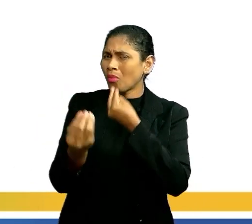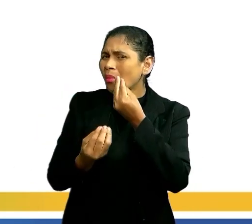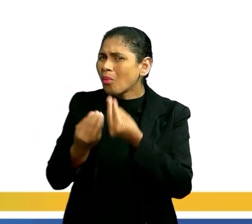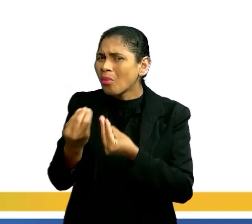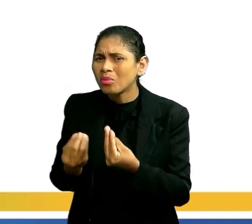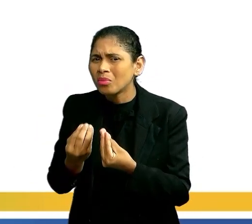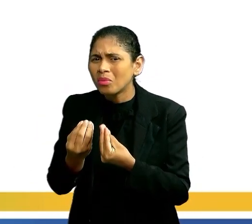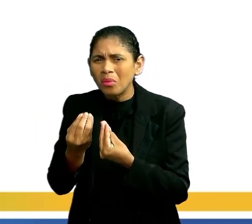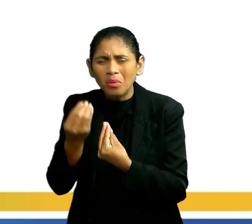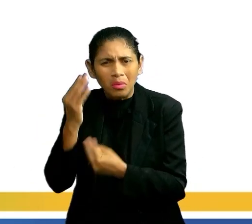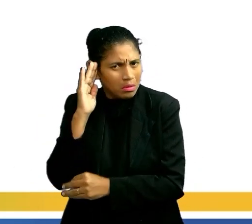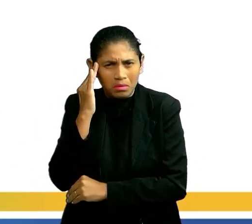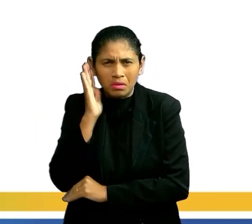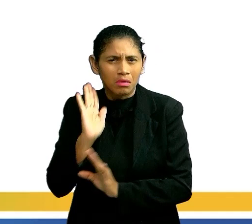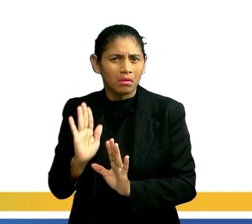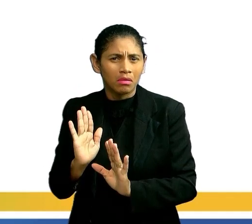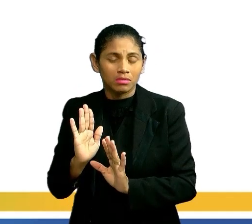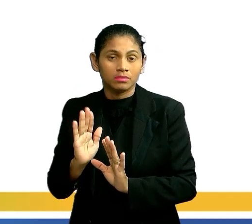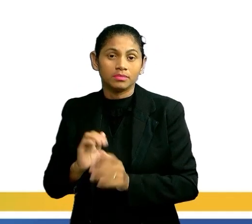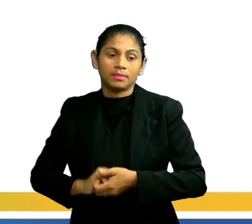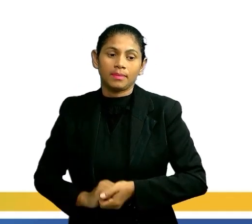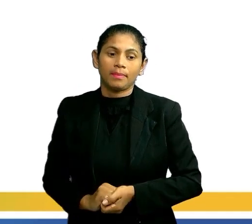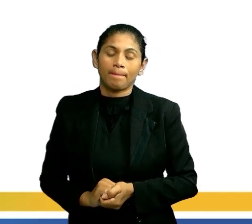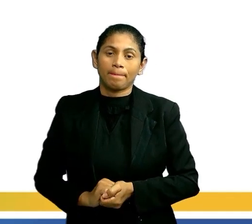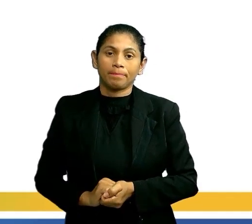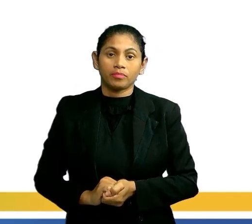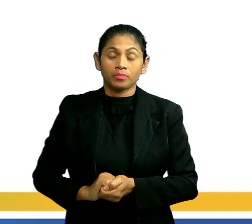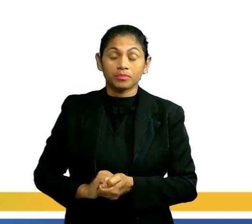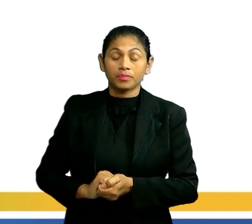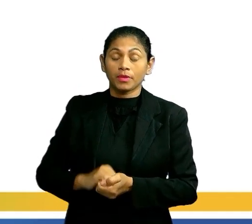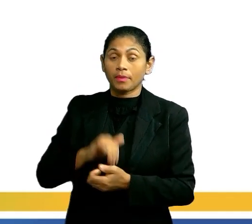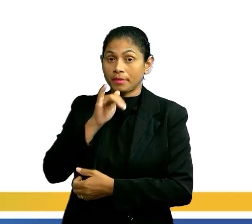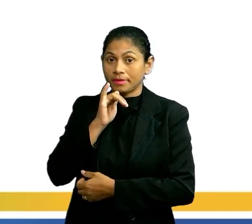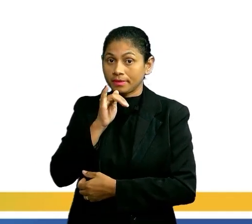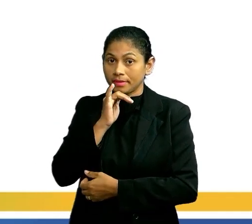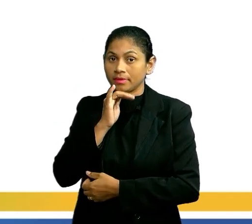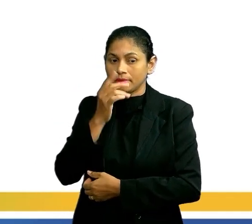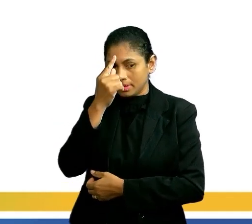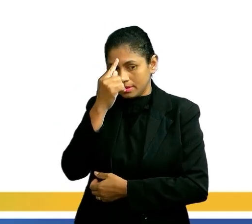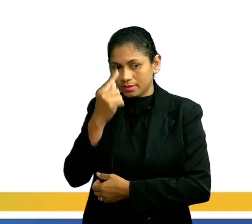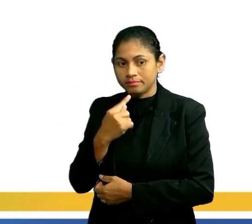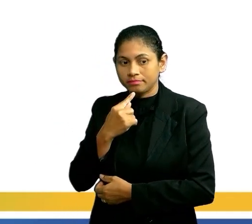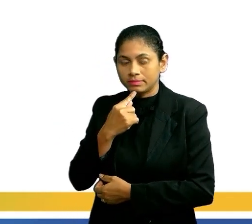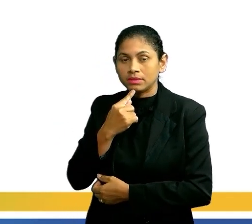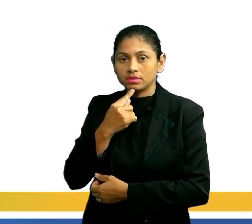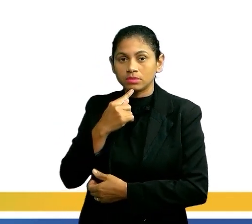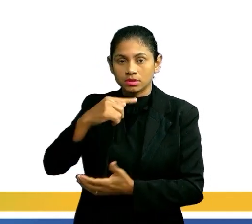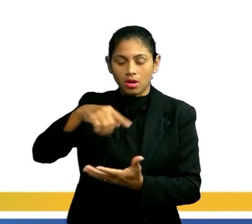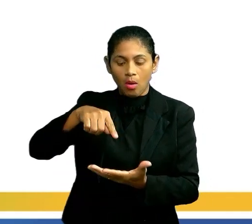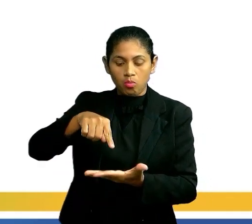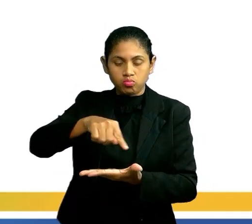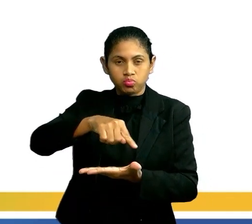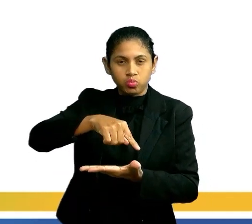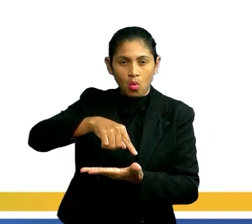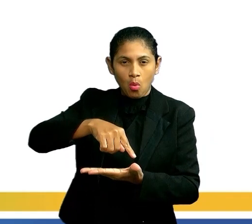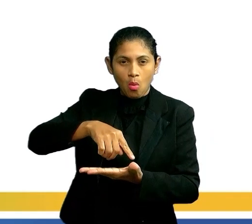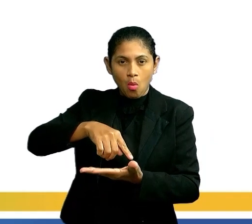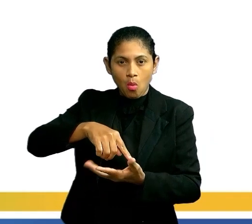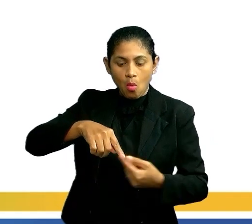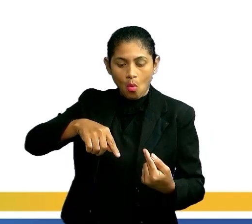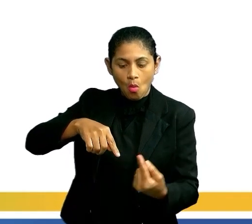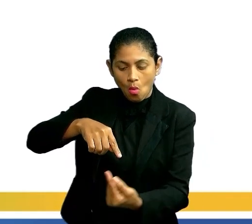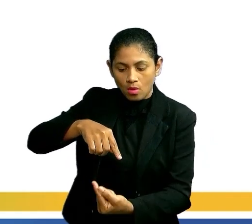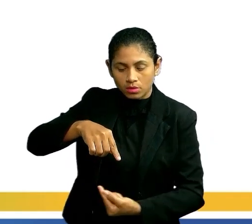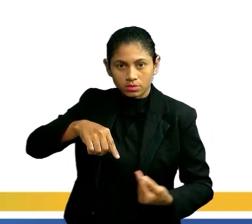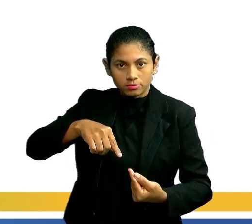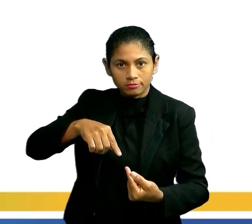professor? Se você observar aqui, ó, aqui eu tenho o centro da base inferior, aqui eu tenho o centro da base superior. A